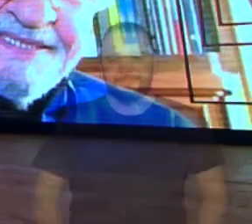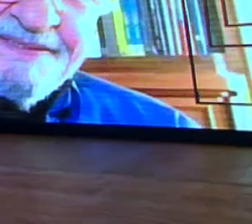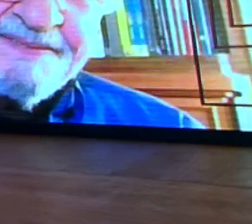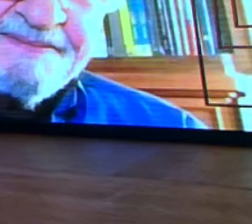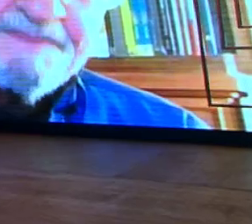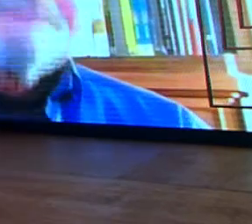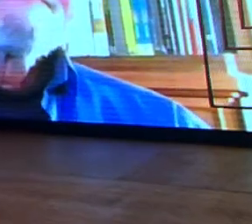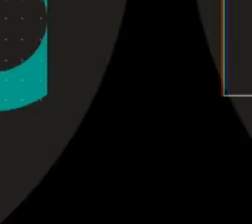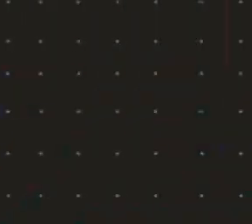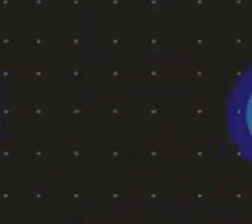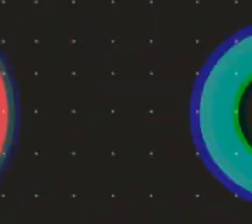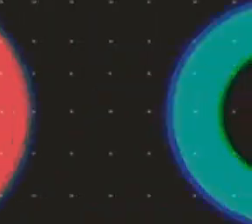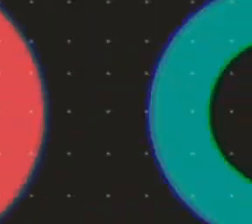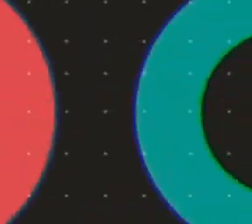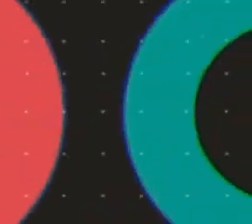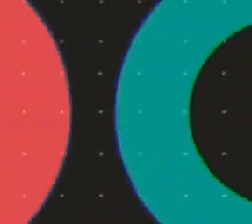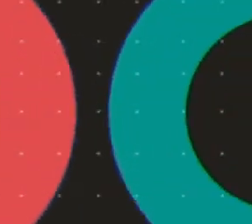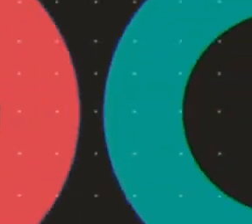Persona.